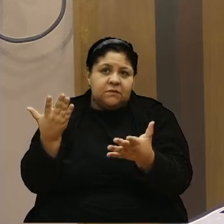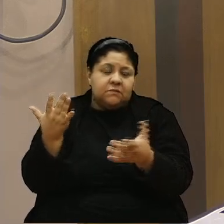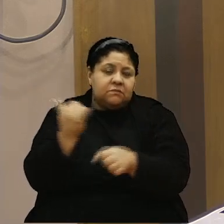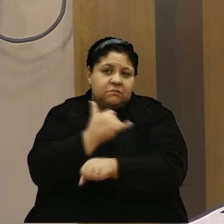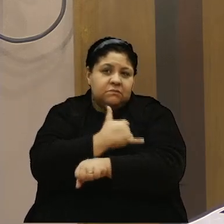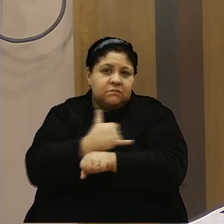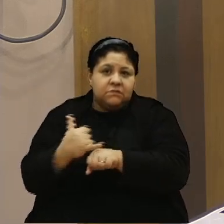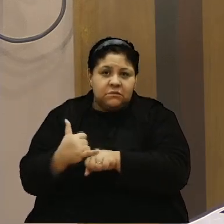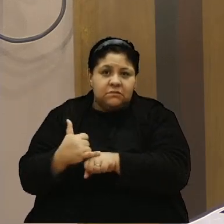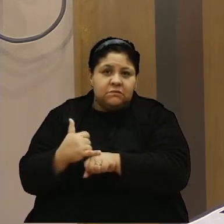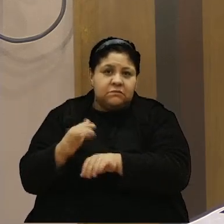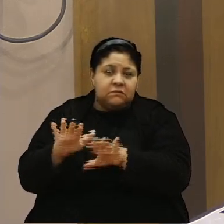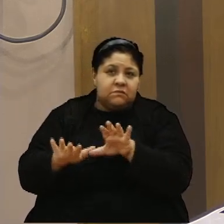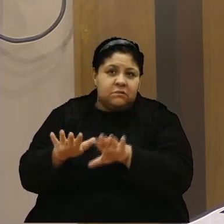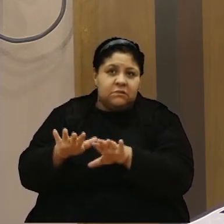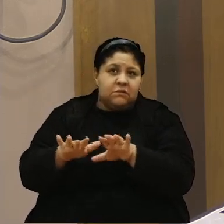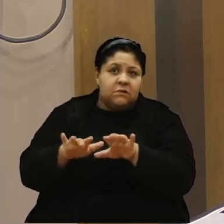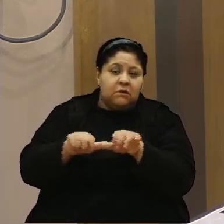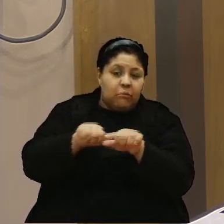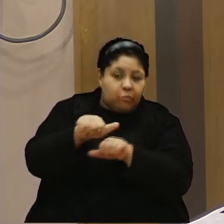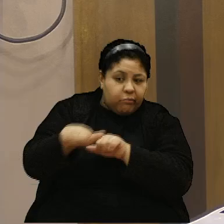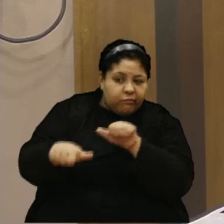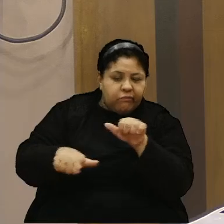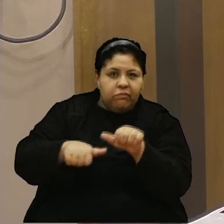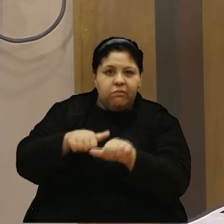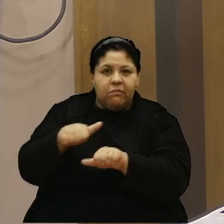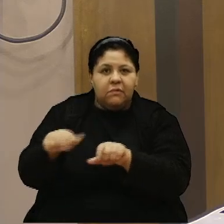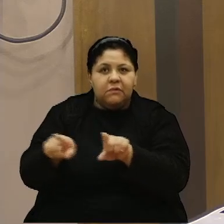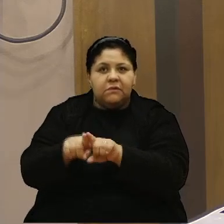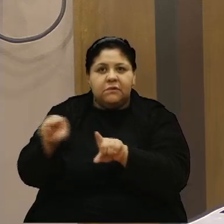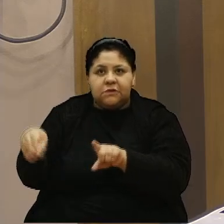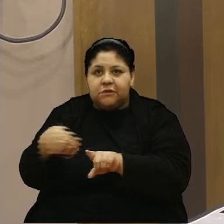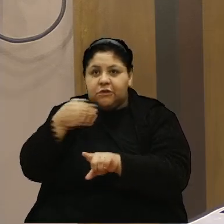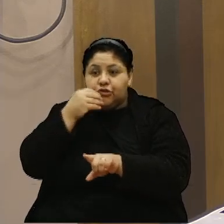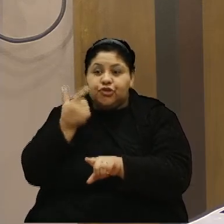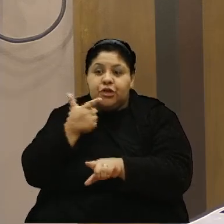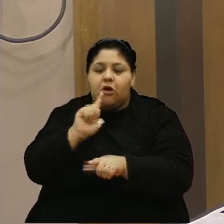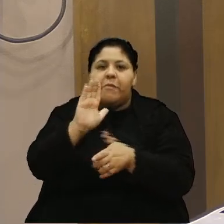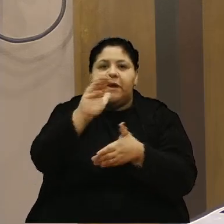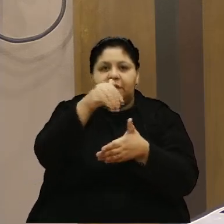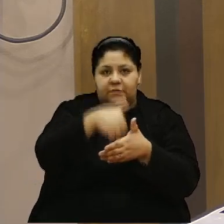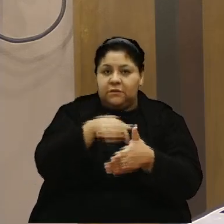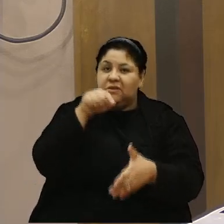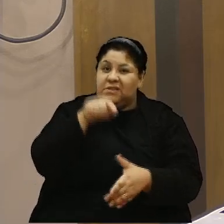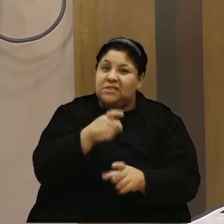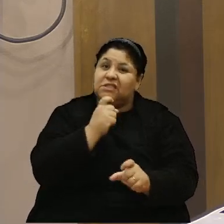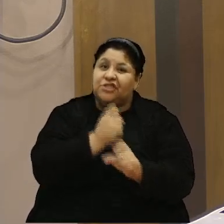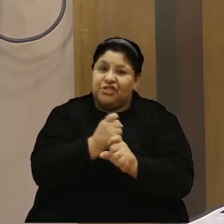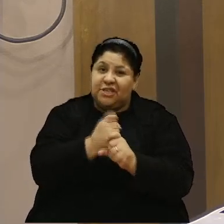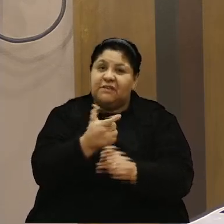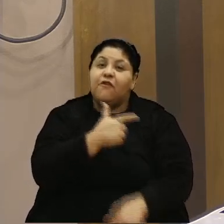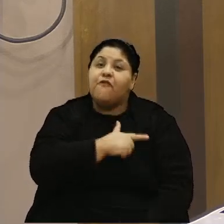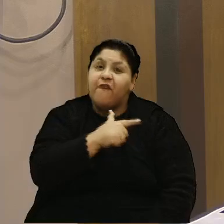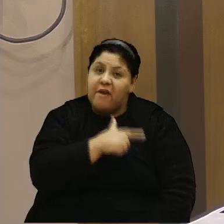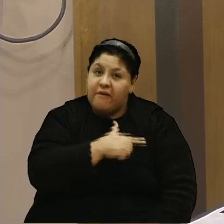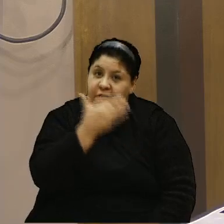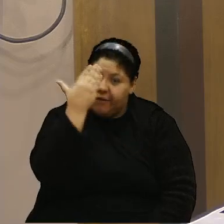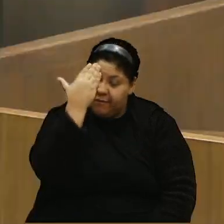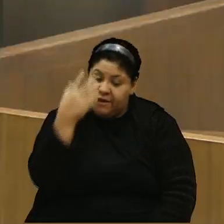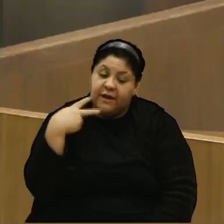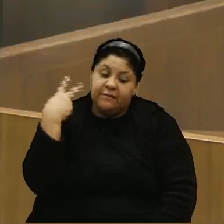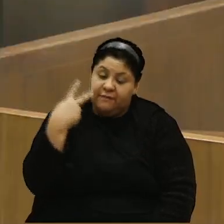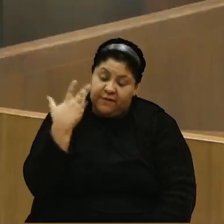algo ali para, de repente, virar a chave e até trazer a possibilidade de ganhar uma eleição. Isso é muito chato e feio, né? Obrigado,